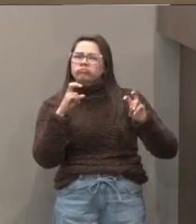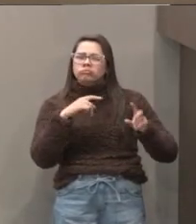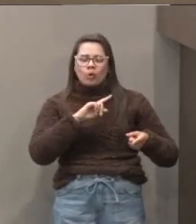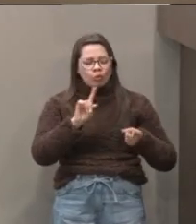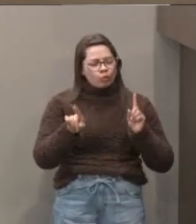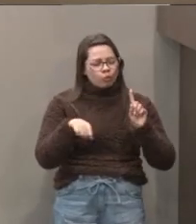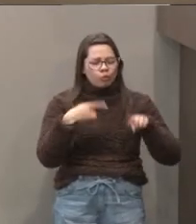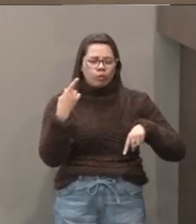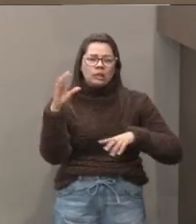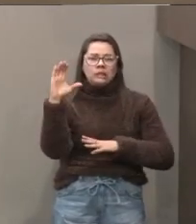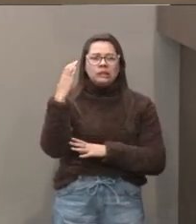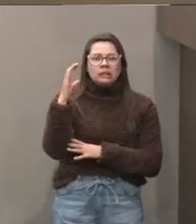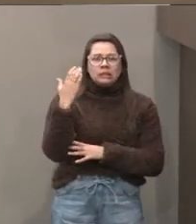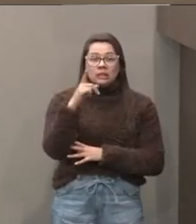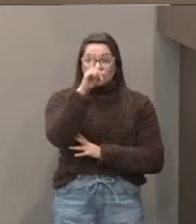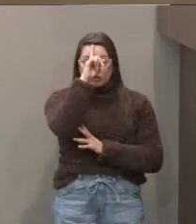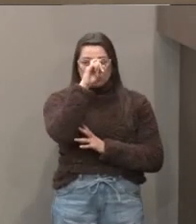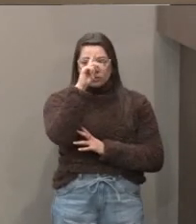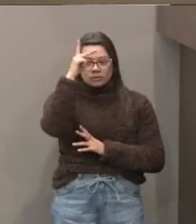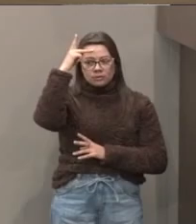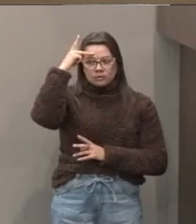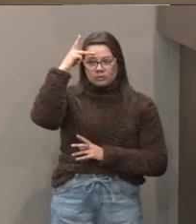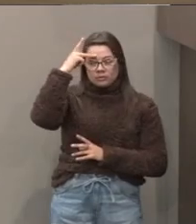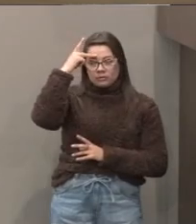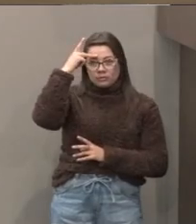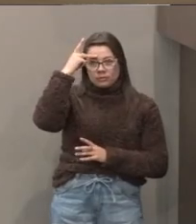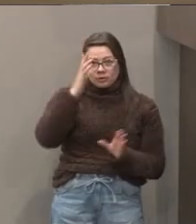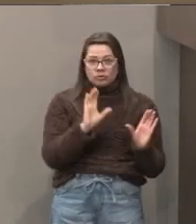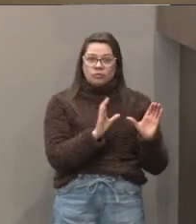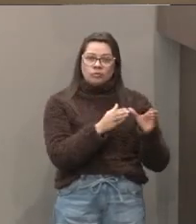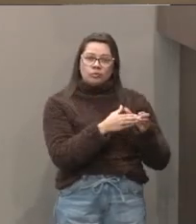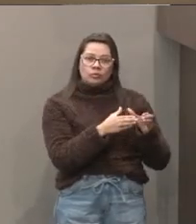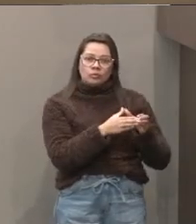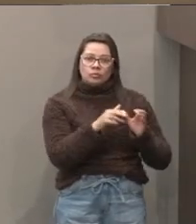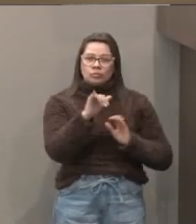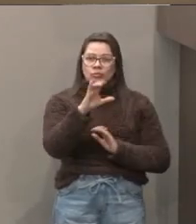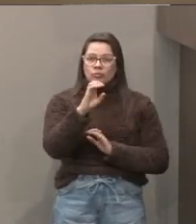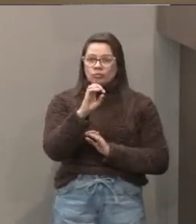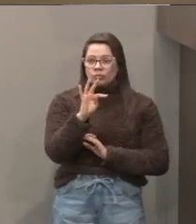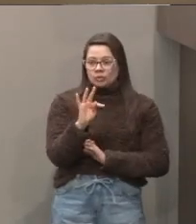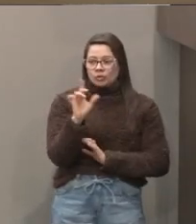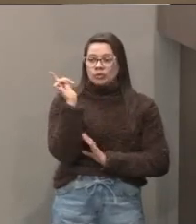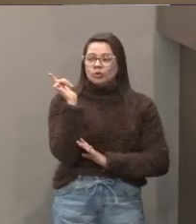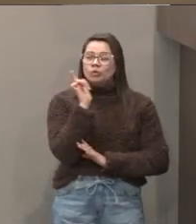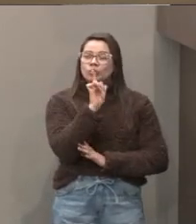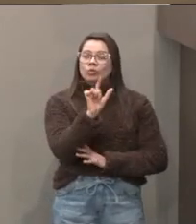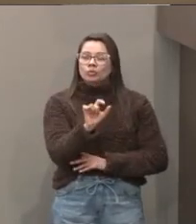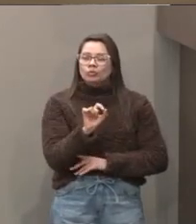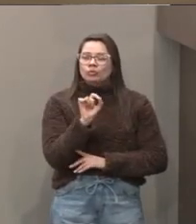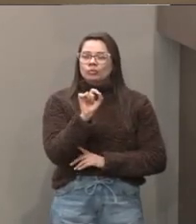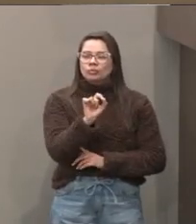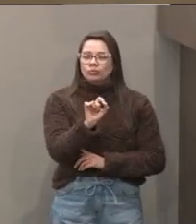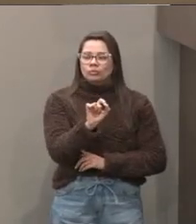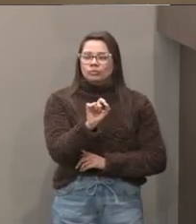científico, é aqui no Hospital São Vicente de Paulo, pela equipe do IOT, que você consegue